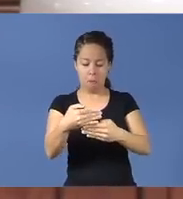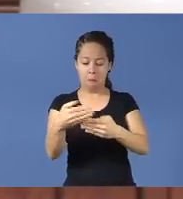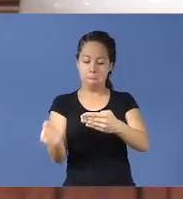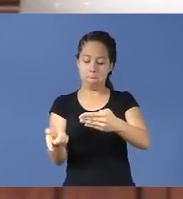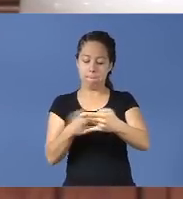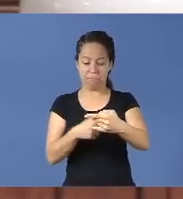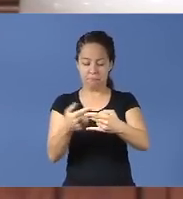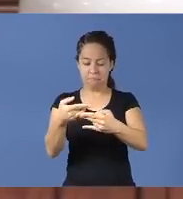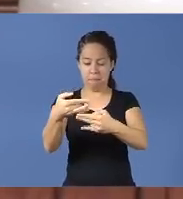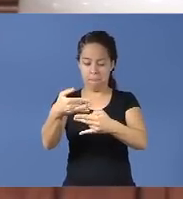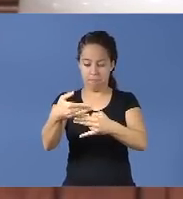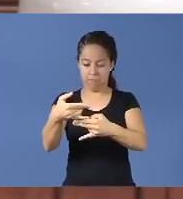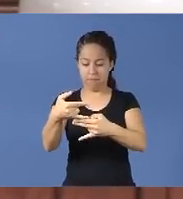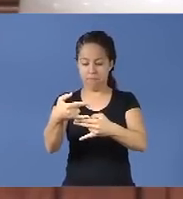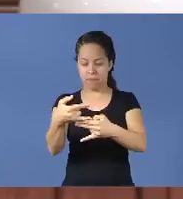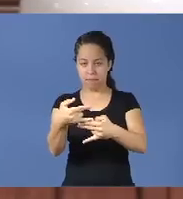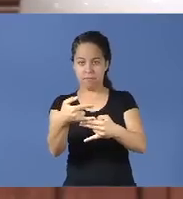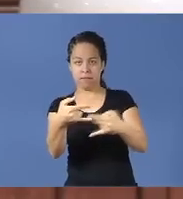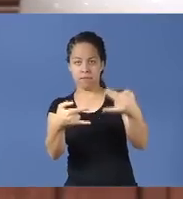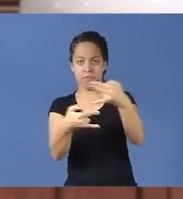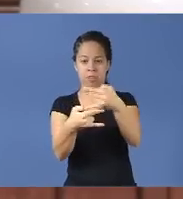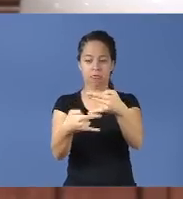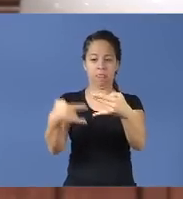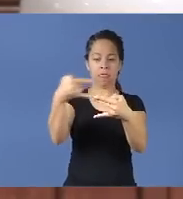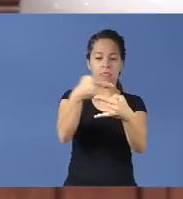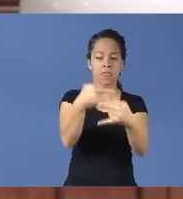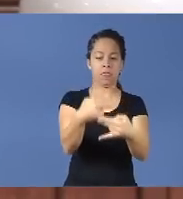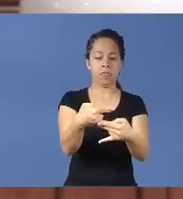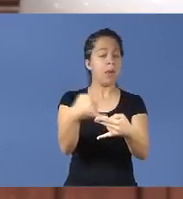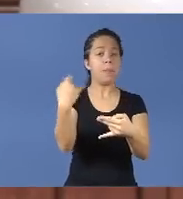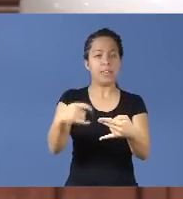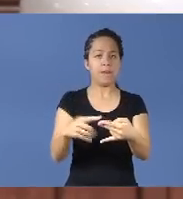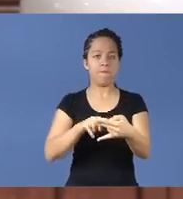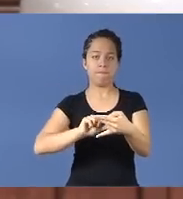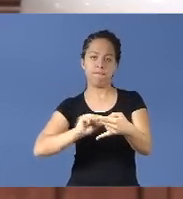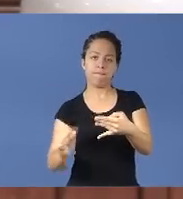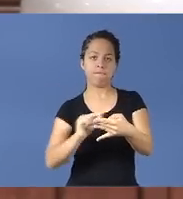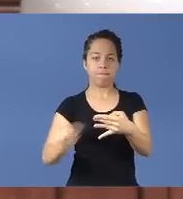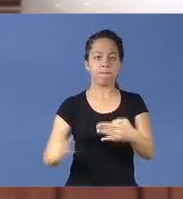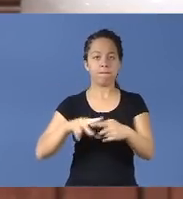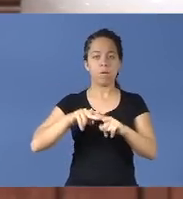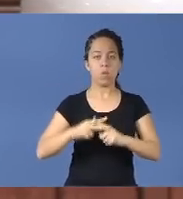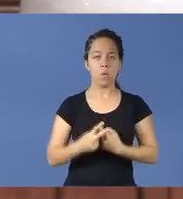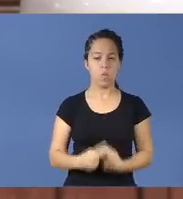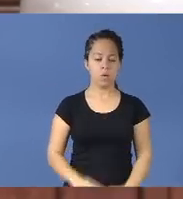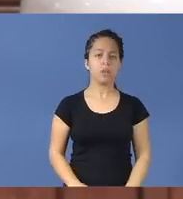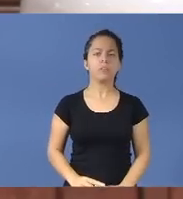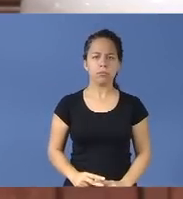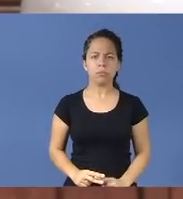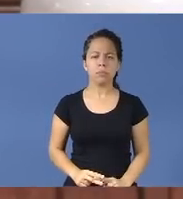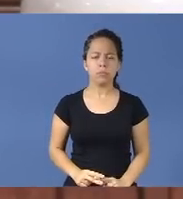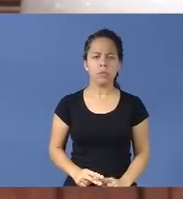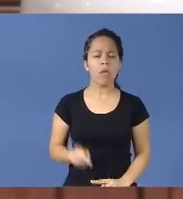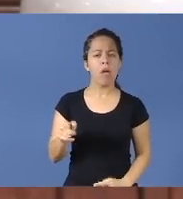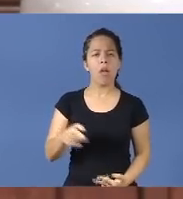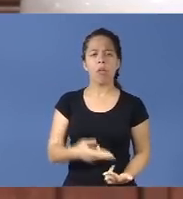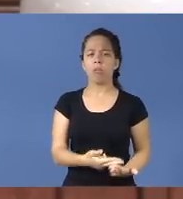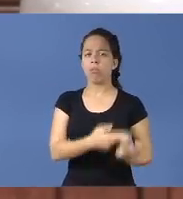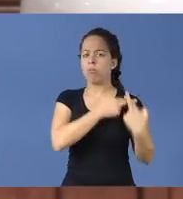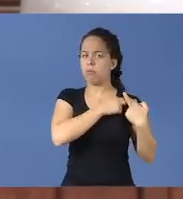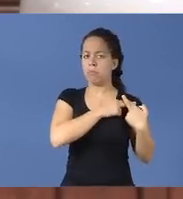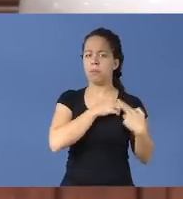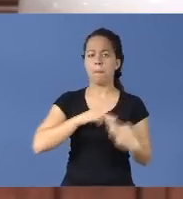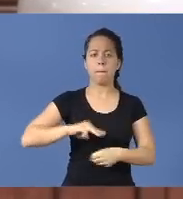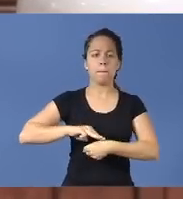da nossa obrigação, dos ministérios, da igreja, do crente, do jovem, dizer isso não está certo, pastor. E nós vemos